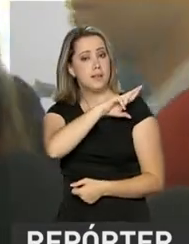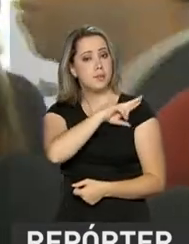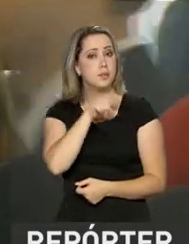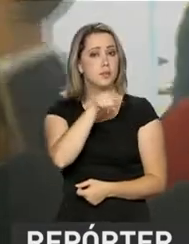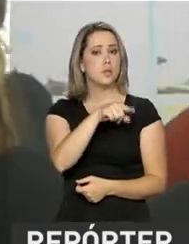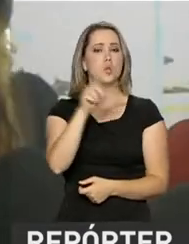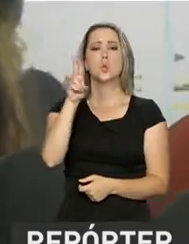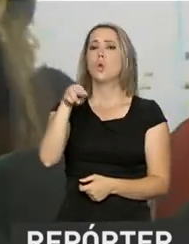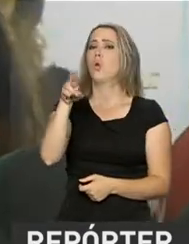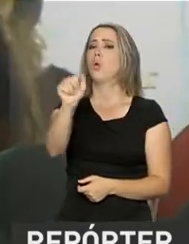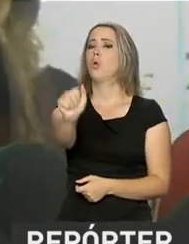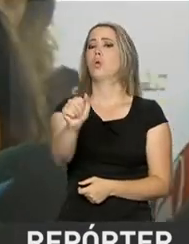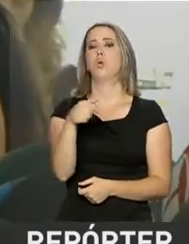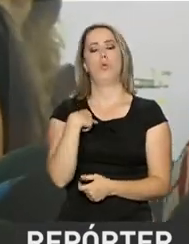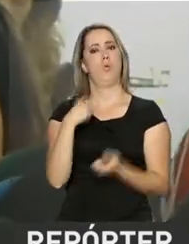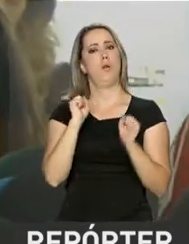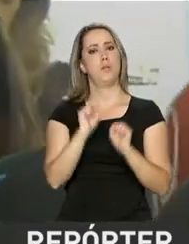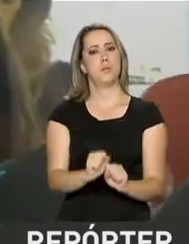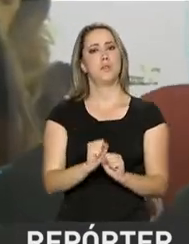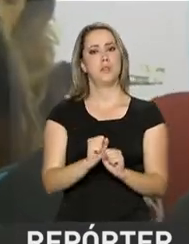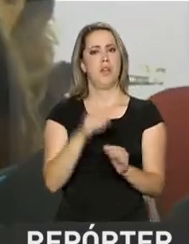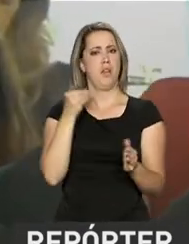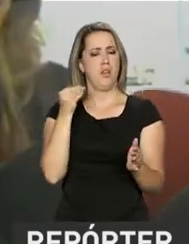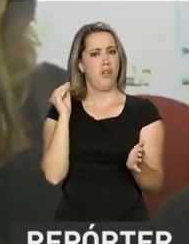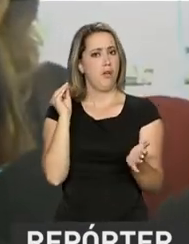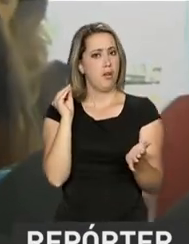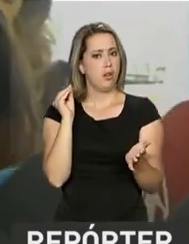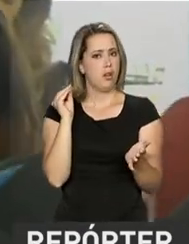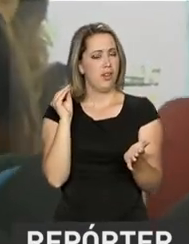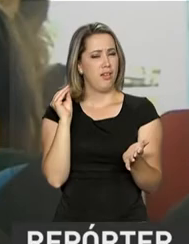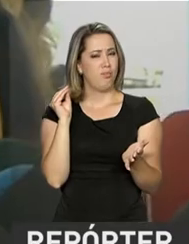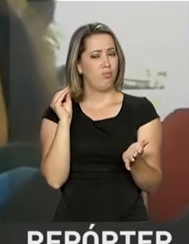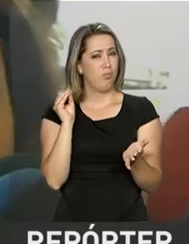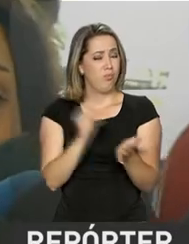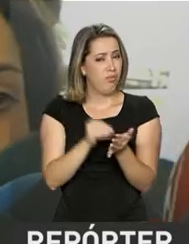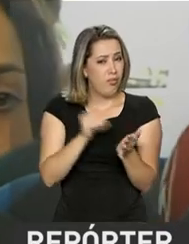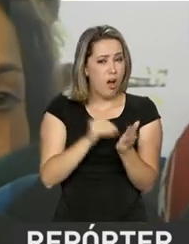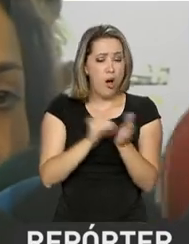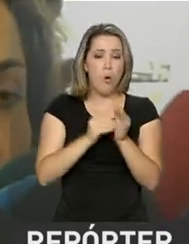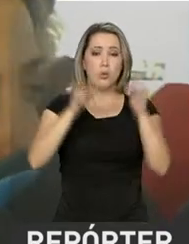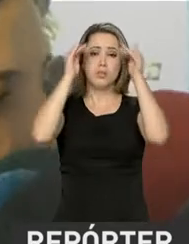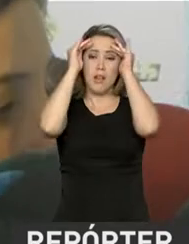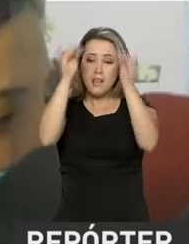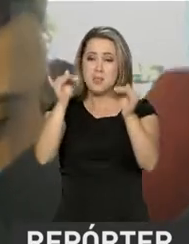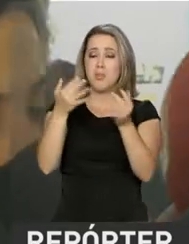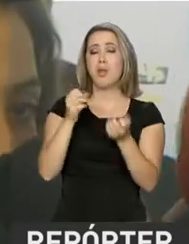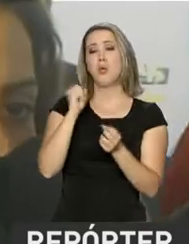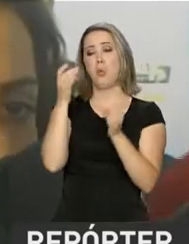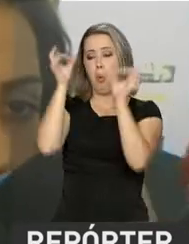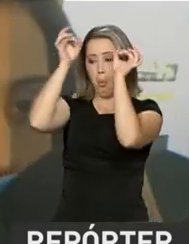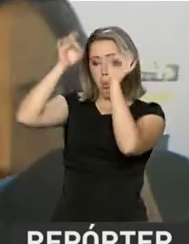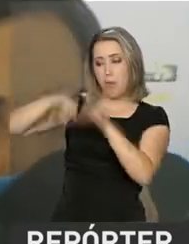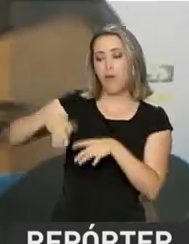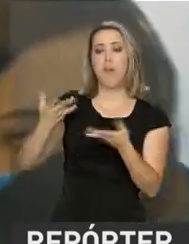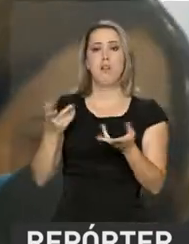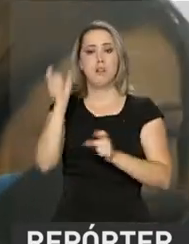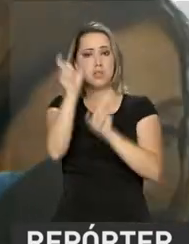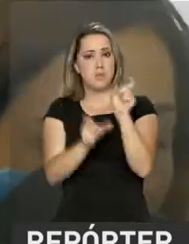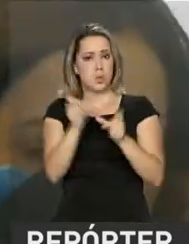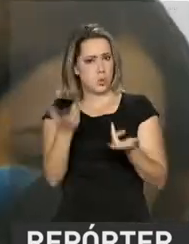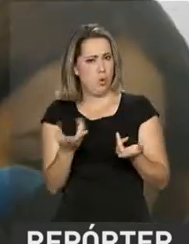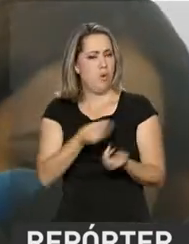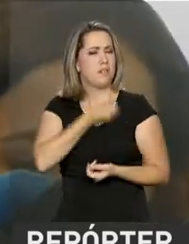que o desrespeito, não é? Que absoluta desconsideração às pessoas, à